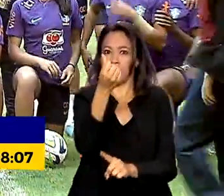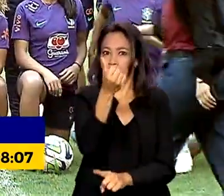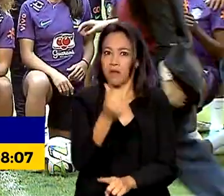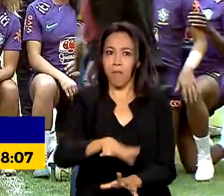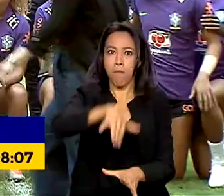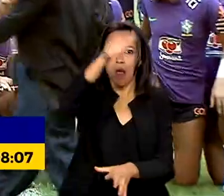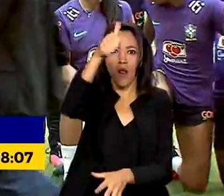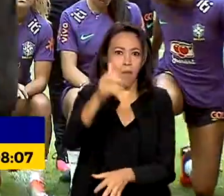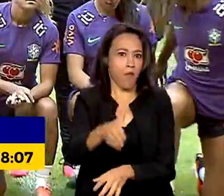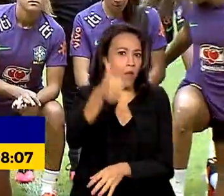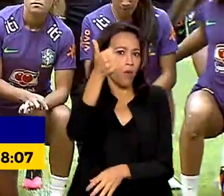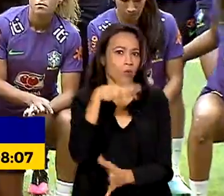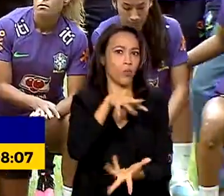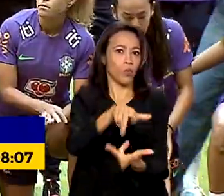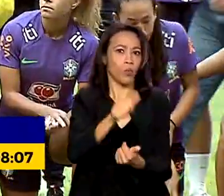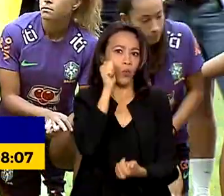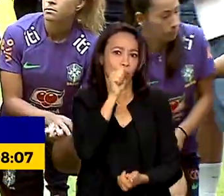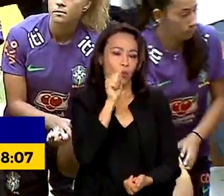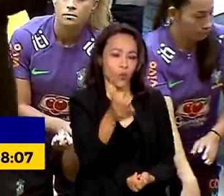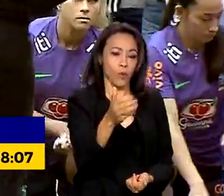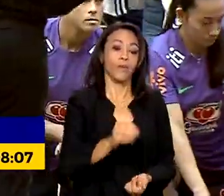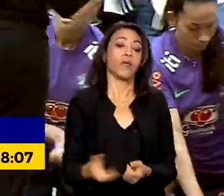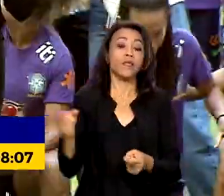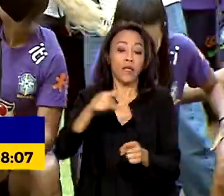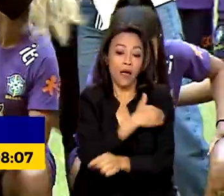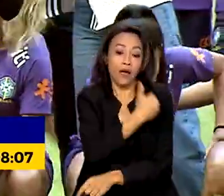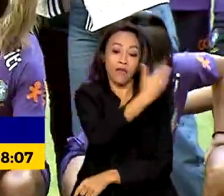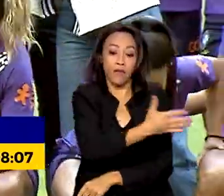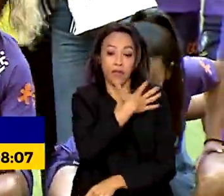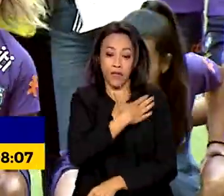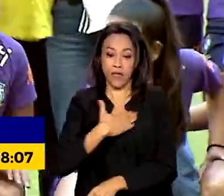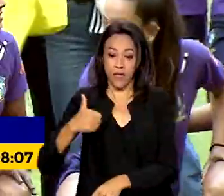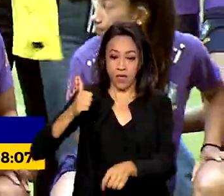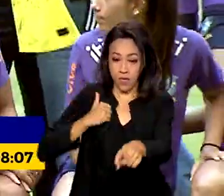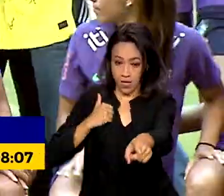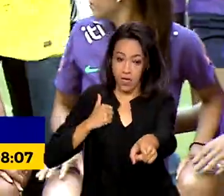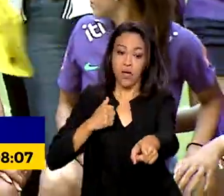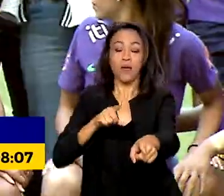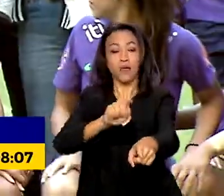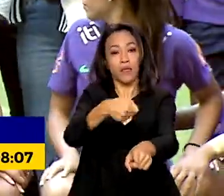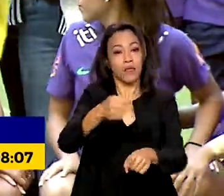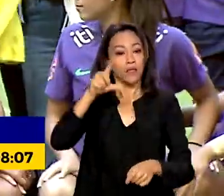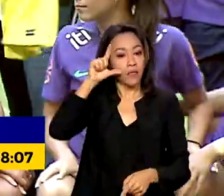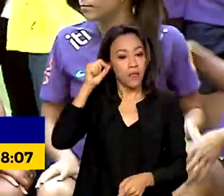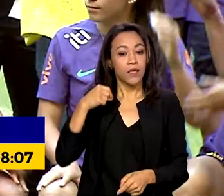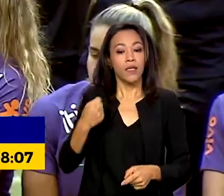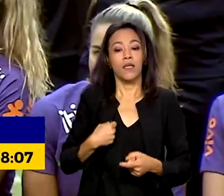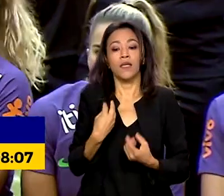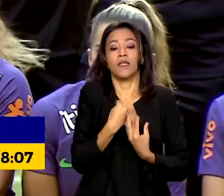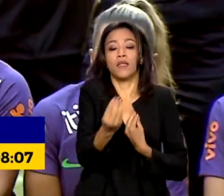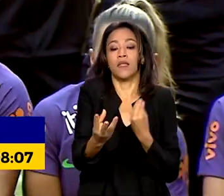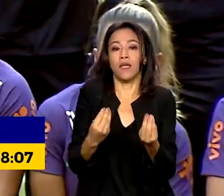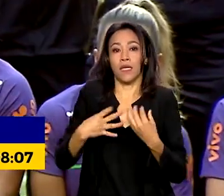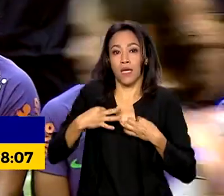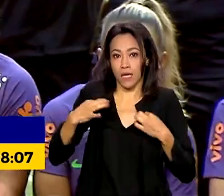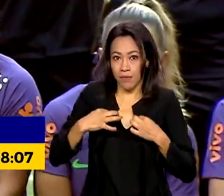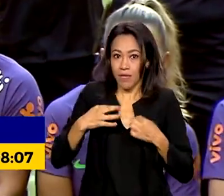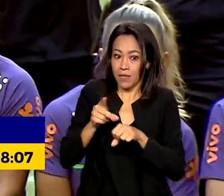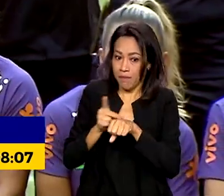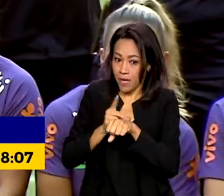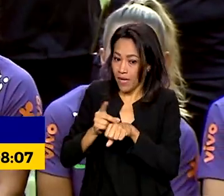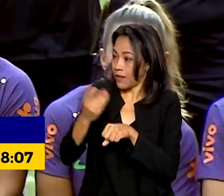estava acompanhado da primeira-dama, Janja da Silva, e ganhou camisas personalizadas da seleção brasileira, inclusive uma